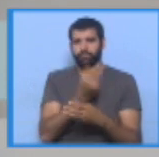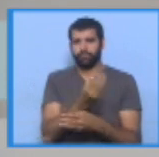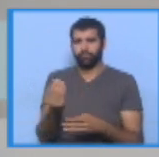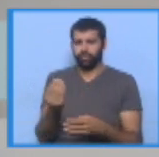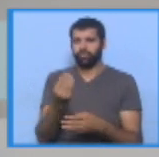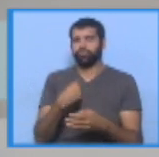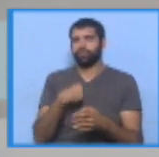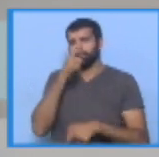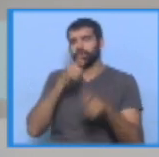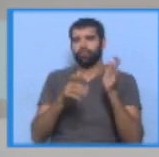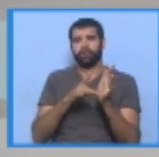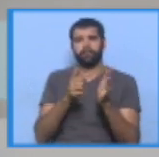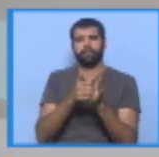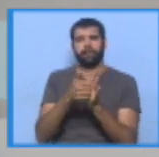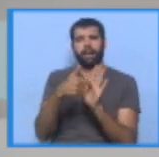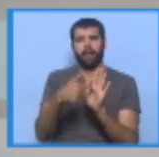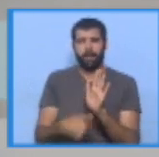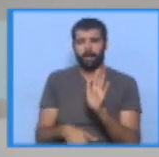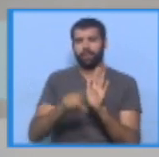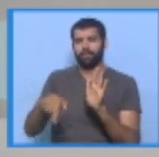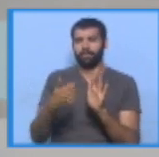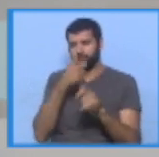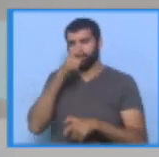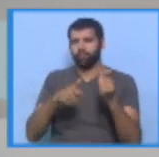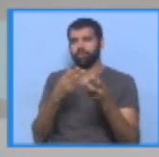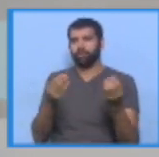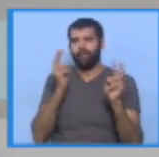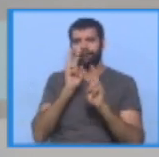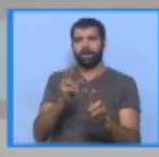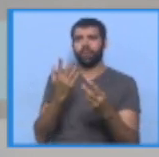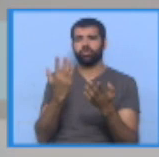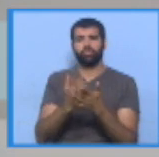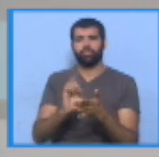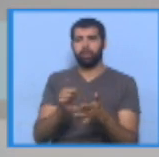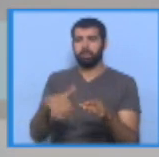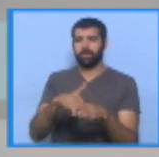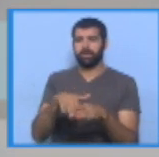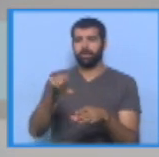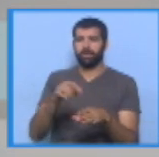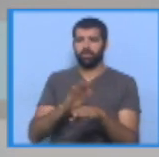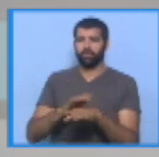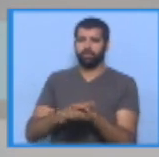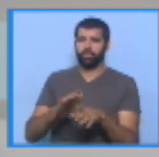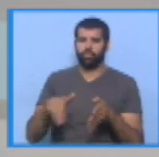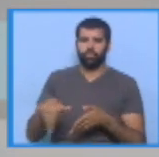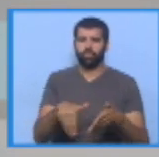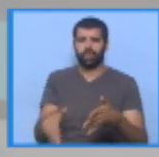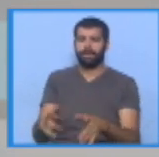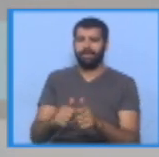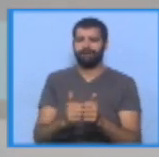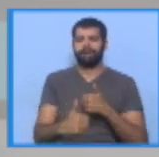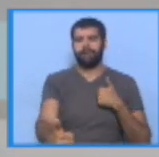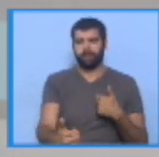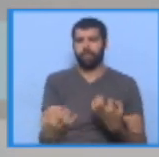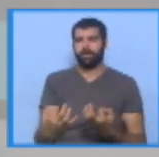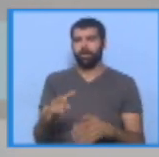e depois muitas pessoas que estão não só a ver, mas também a participar, porque o percurso é bastante extenso. Eu até diria